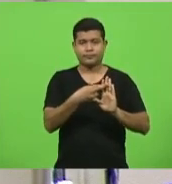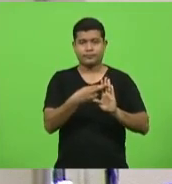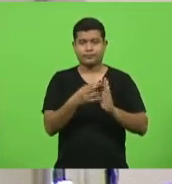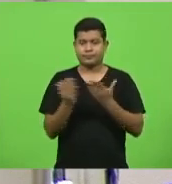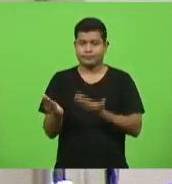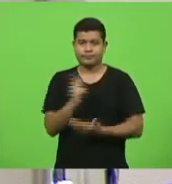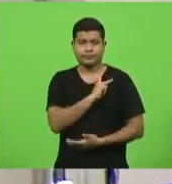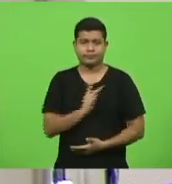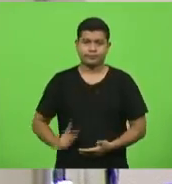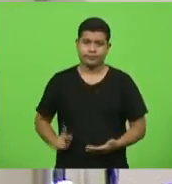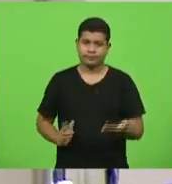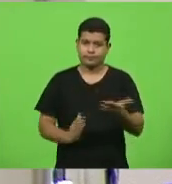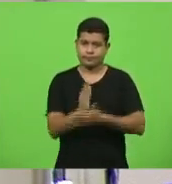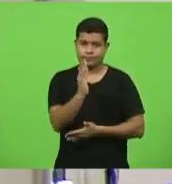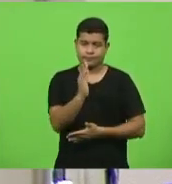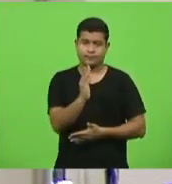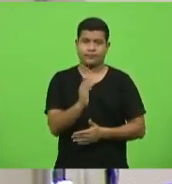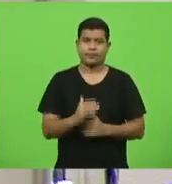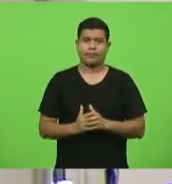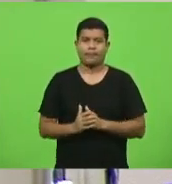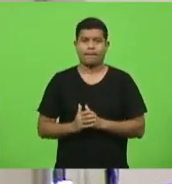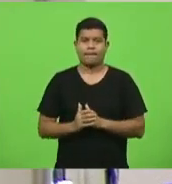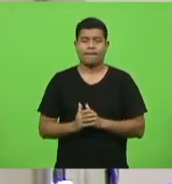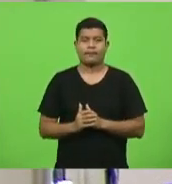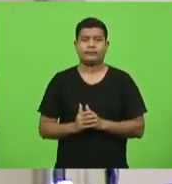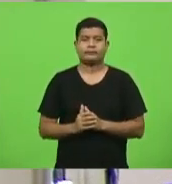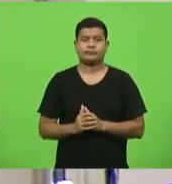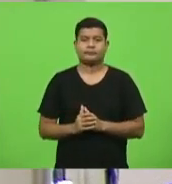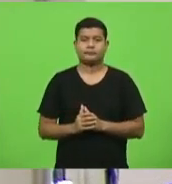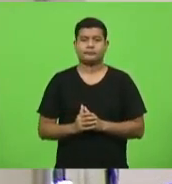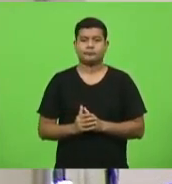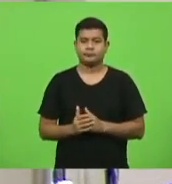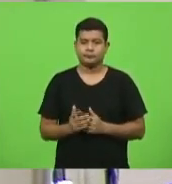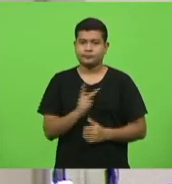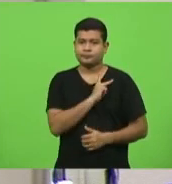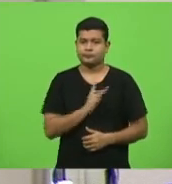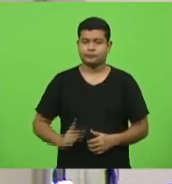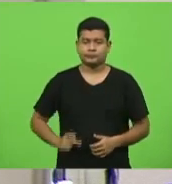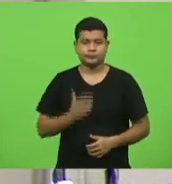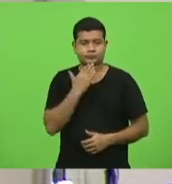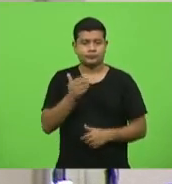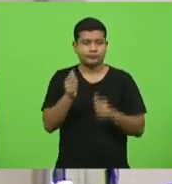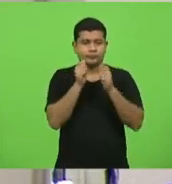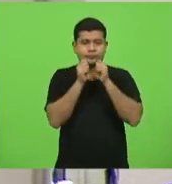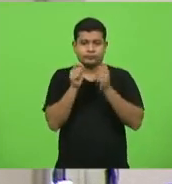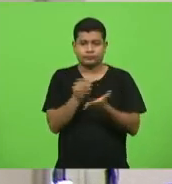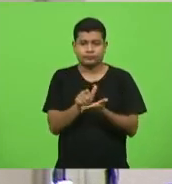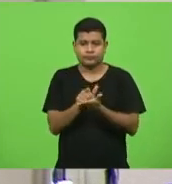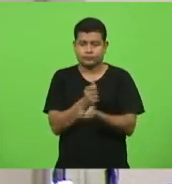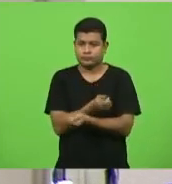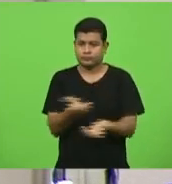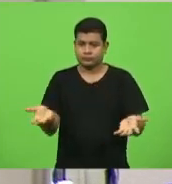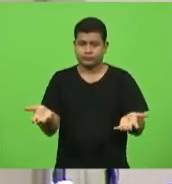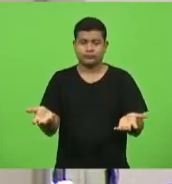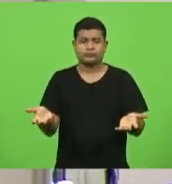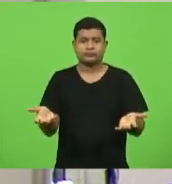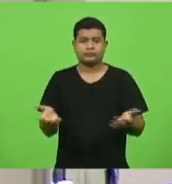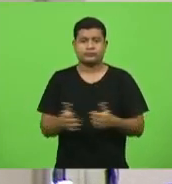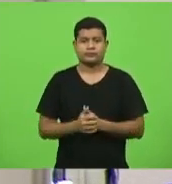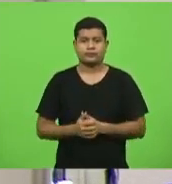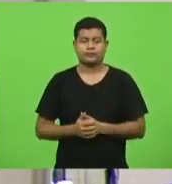senhor presidente deu-a por aprovada. Expediente, o senhor presidente solicitou que se procedesse à distribuição.